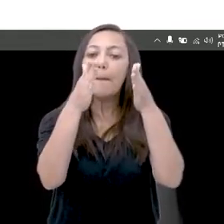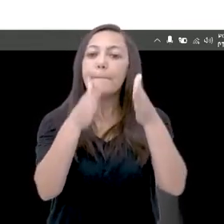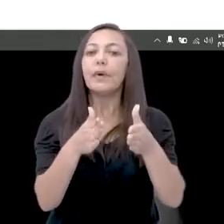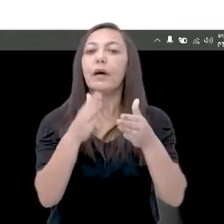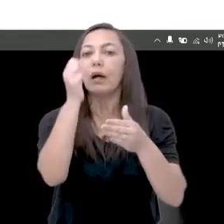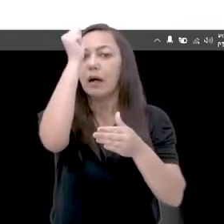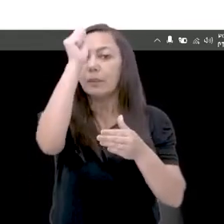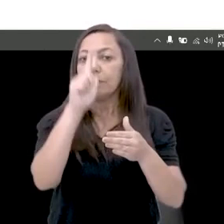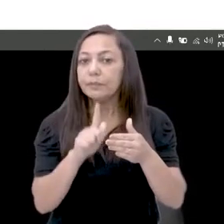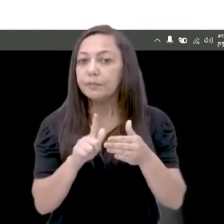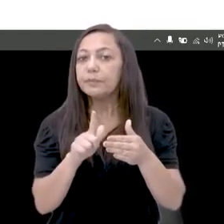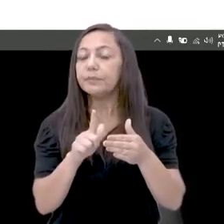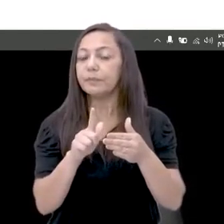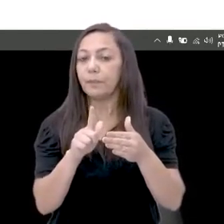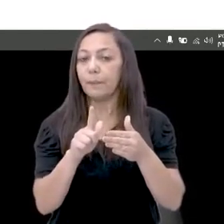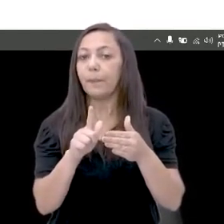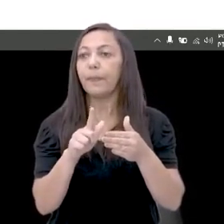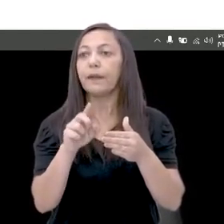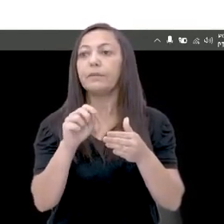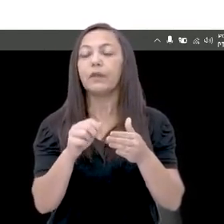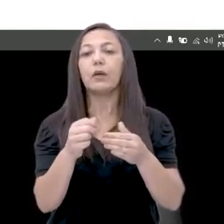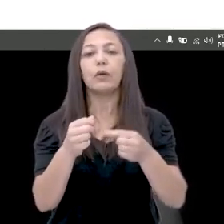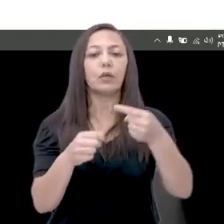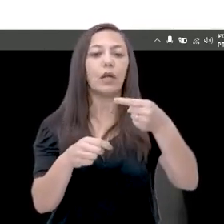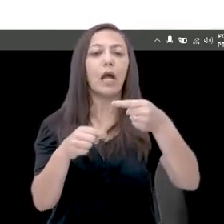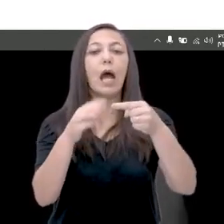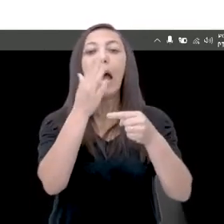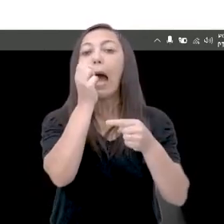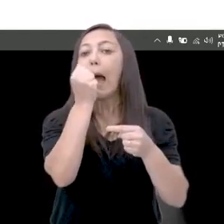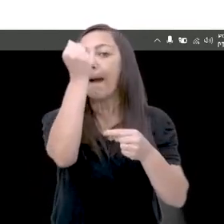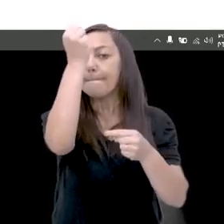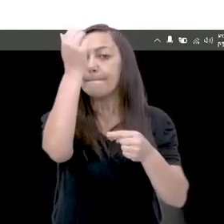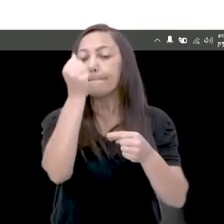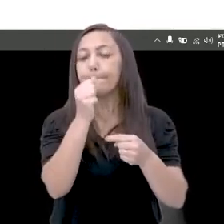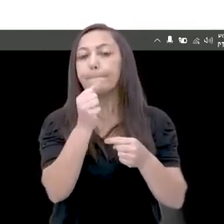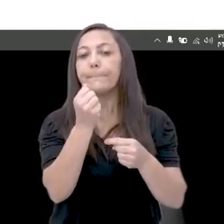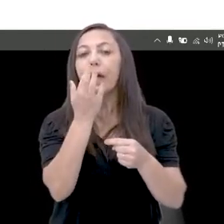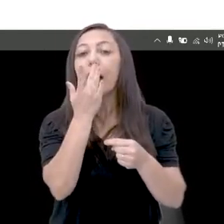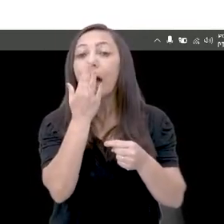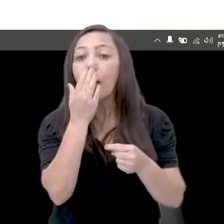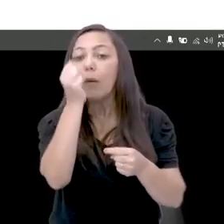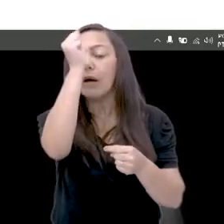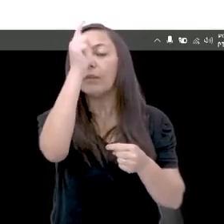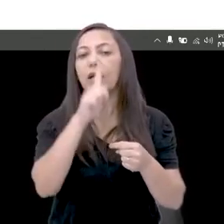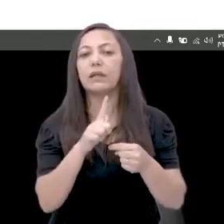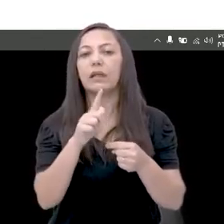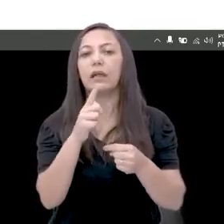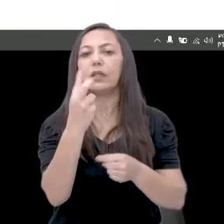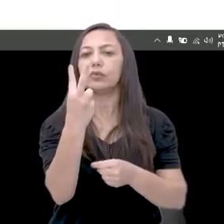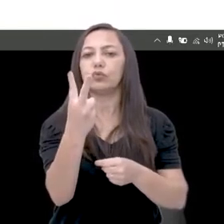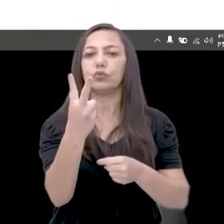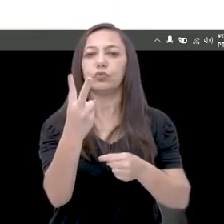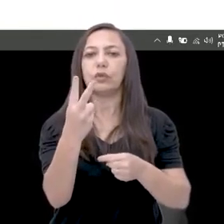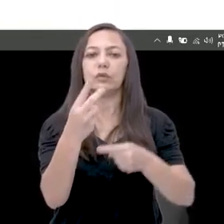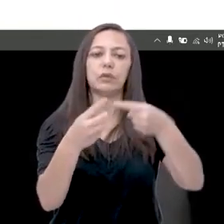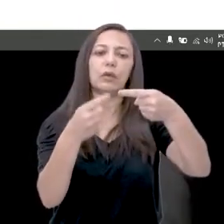de tinta amarela. Então, essa vai ser o numerador da fração que está representando a